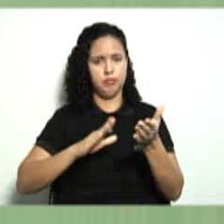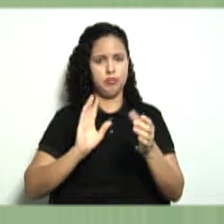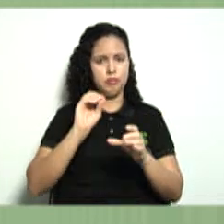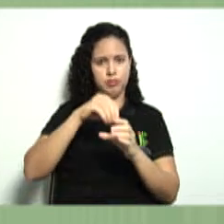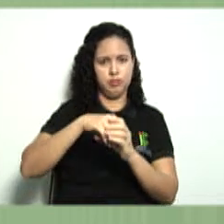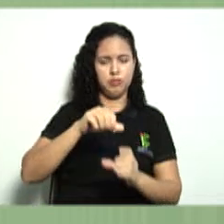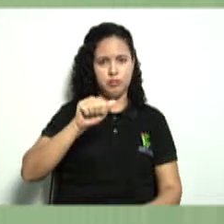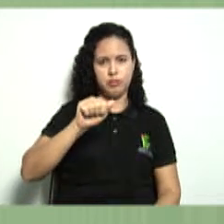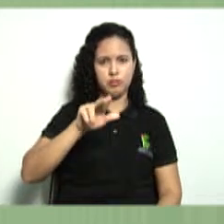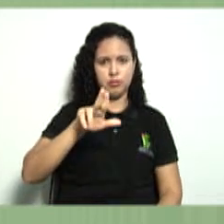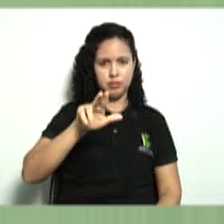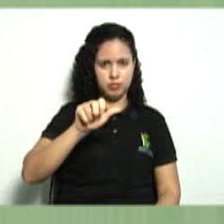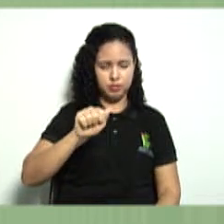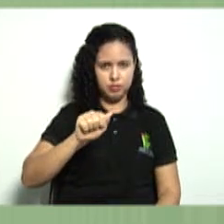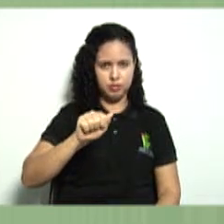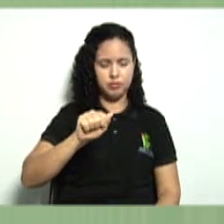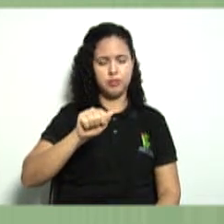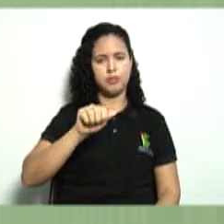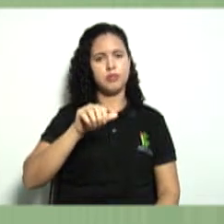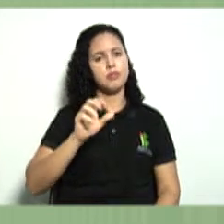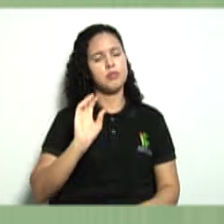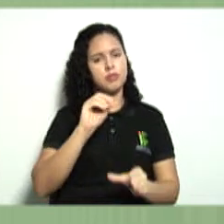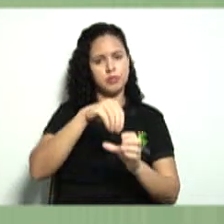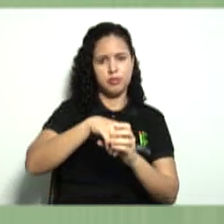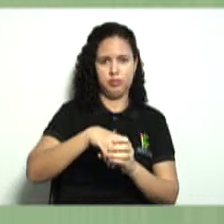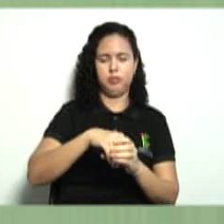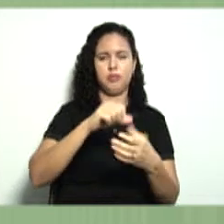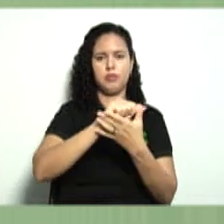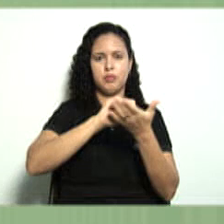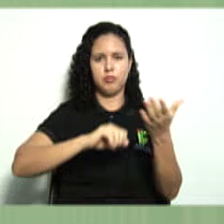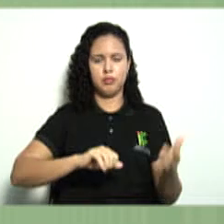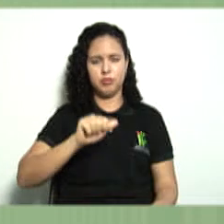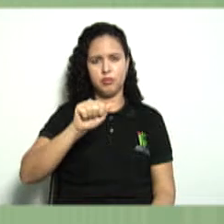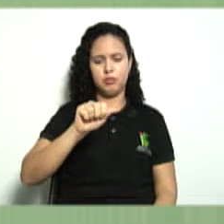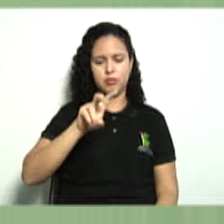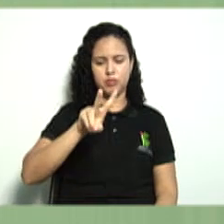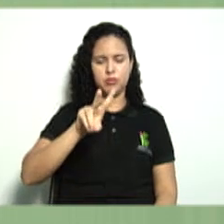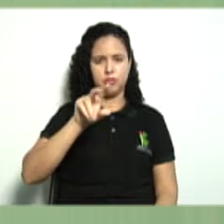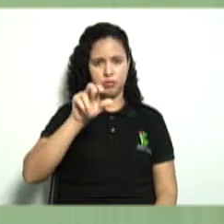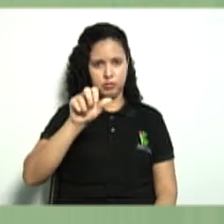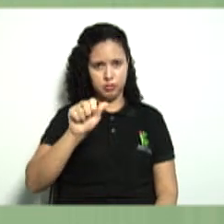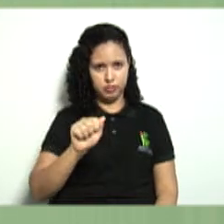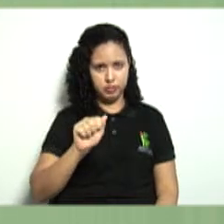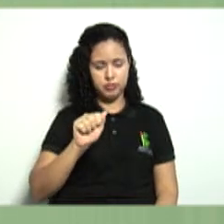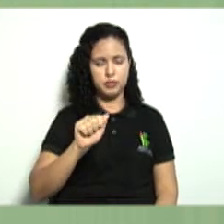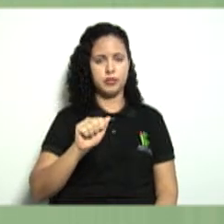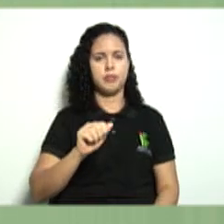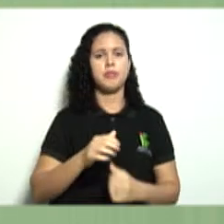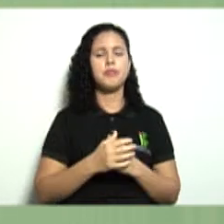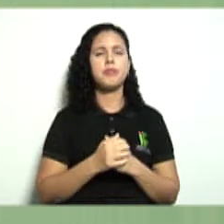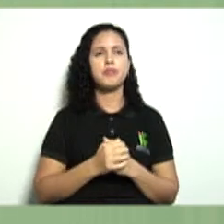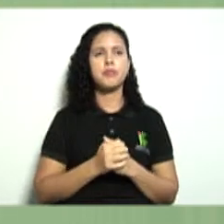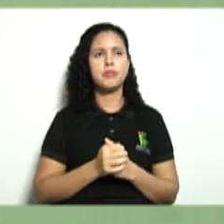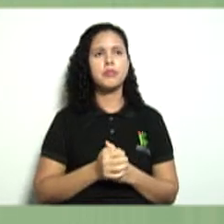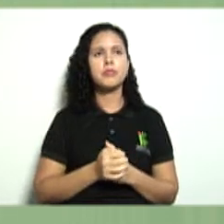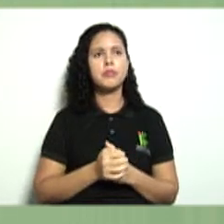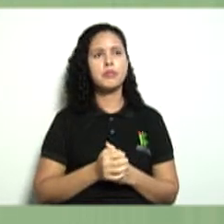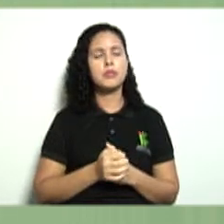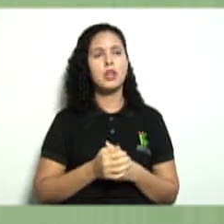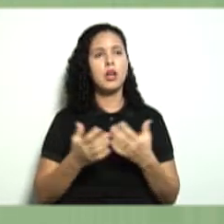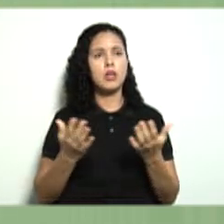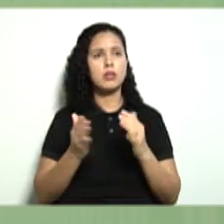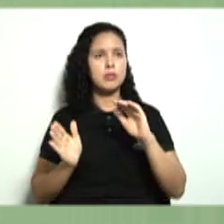Onde que eu sei que vocês fizeram aí e tiveram um resultado muito bom. Então, aí vem agora esse assunto